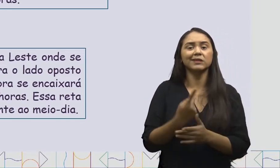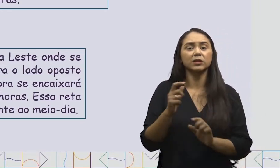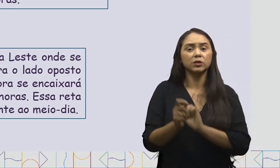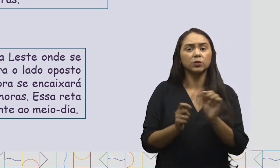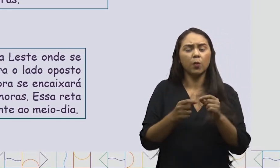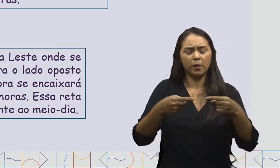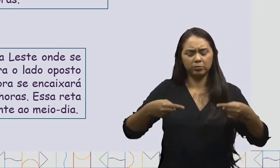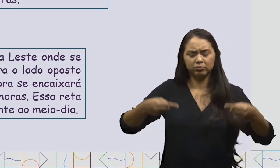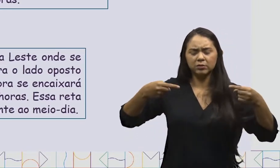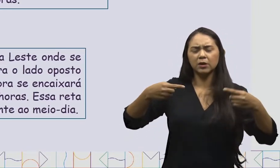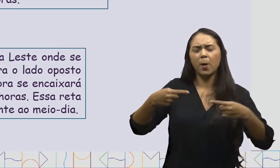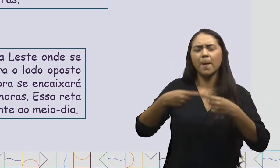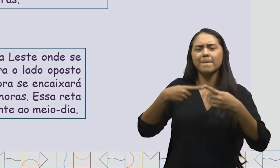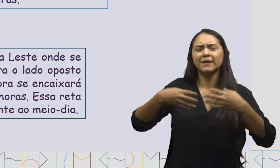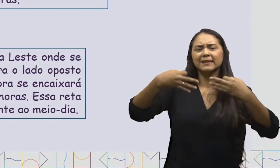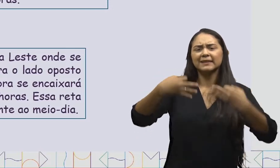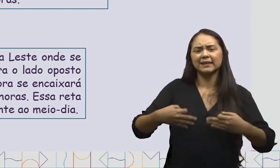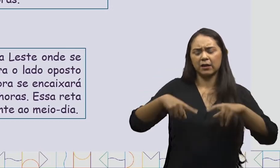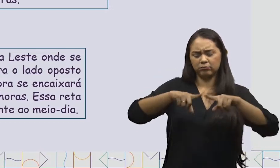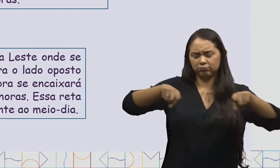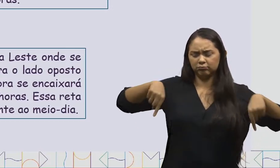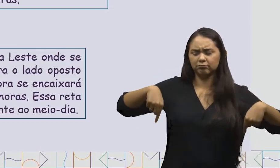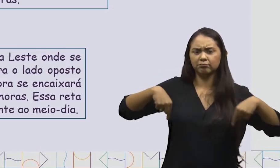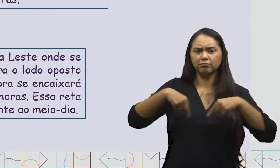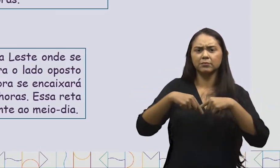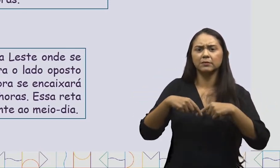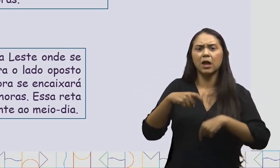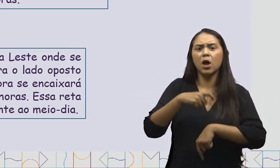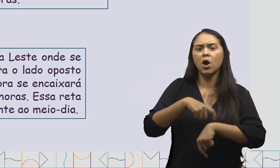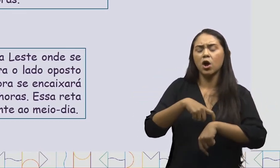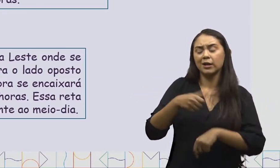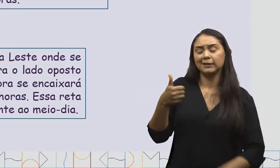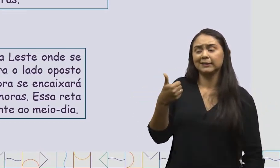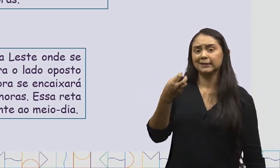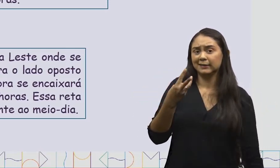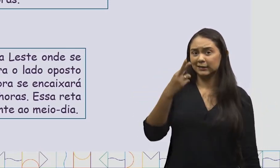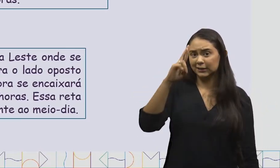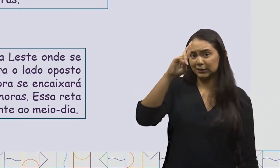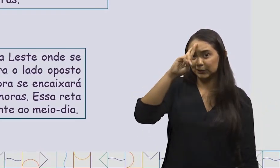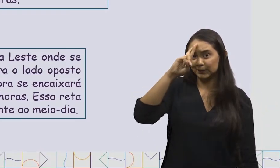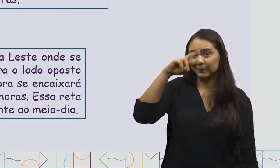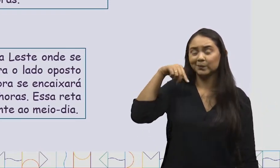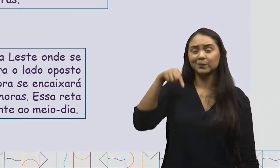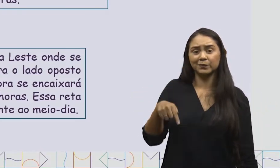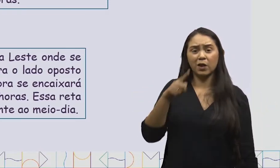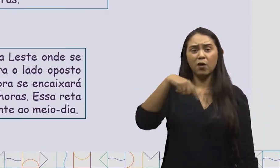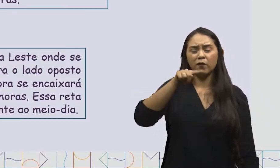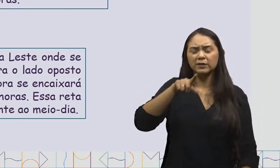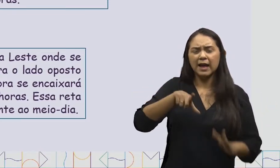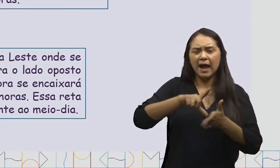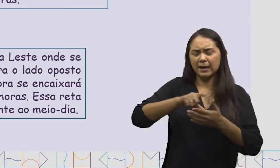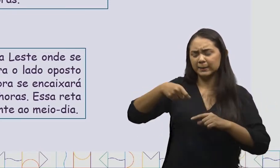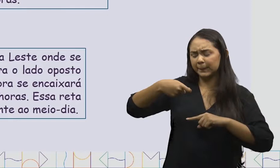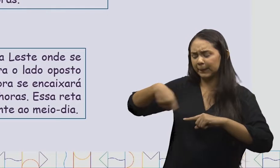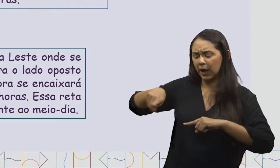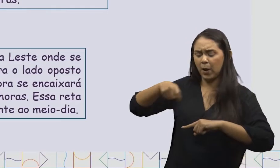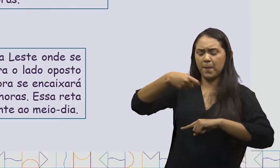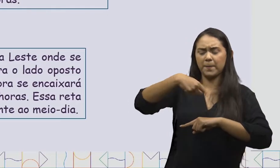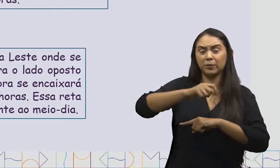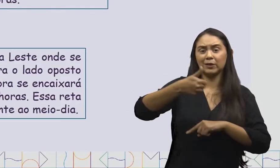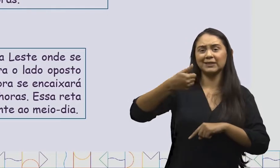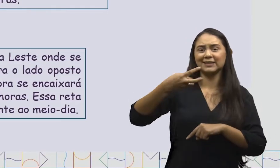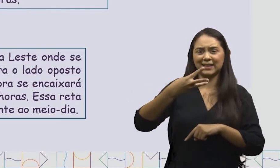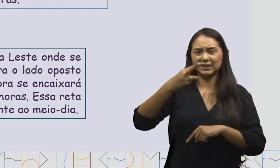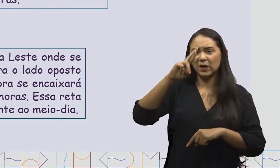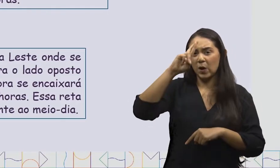encaixará certinho dentro da circunferência por volta das 13 horas. Essa reta que você marcar entre 11 horas